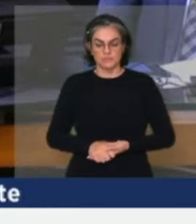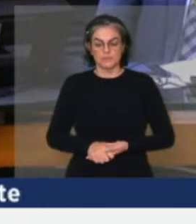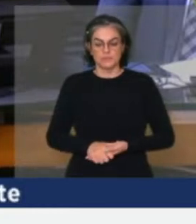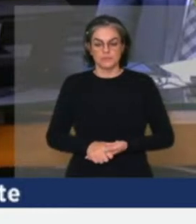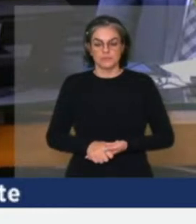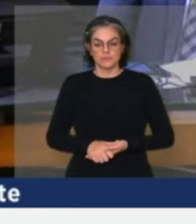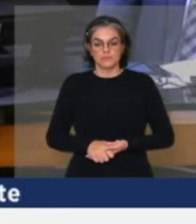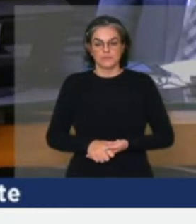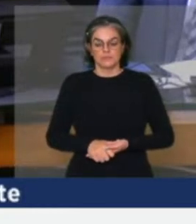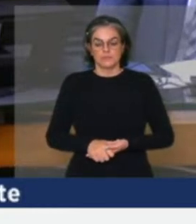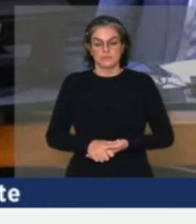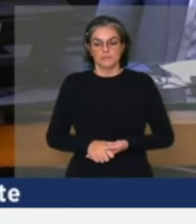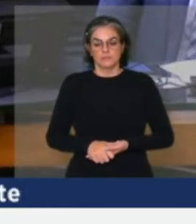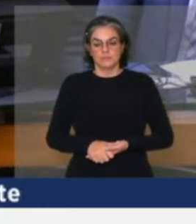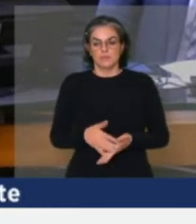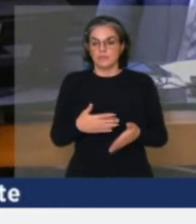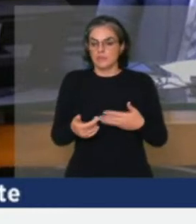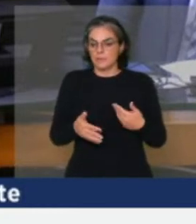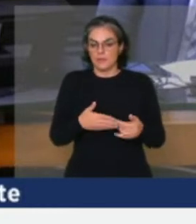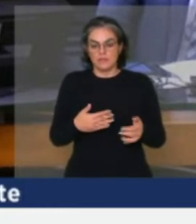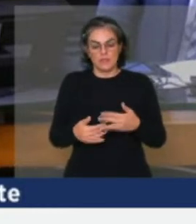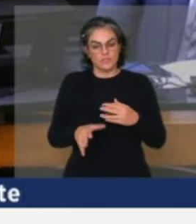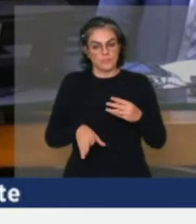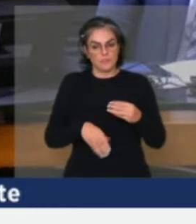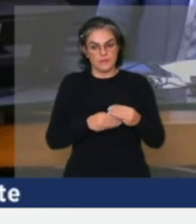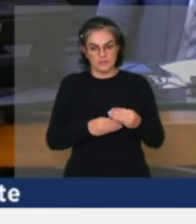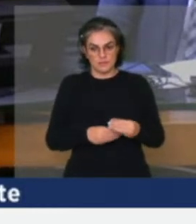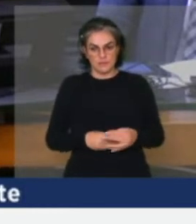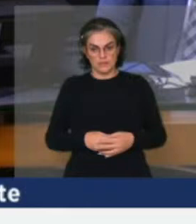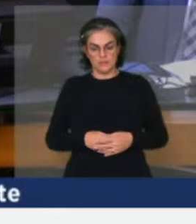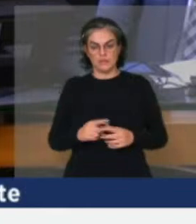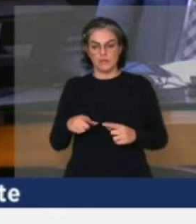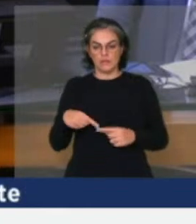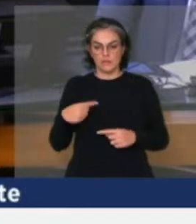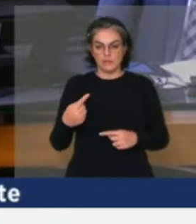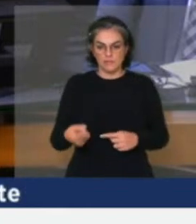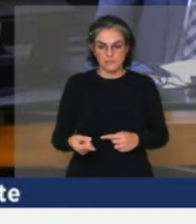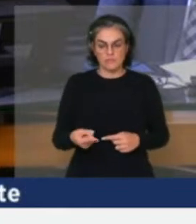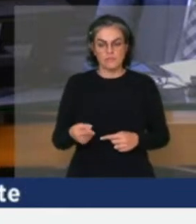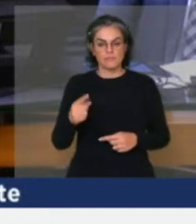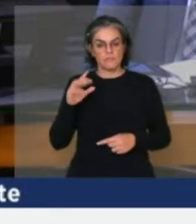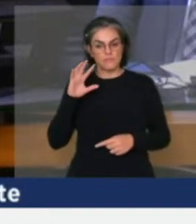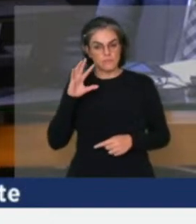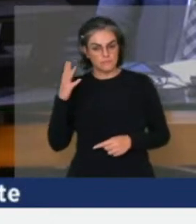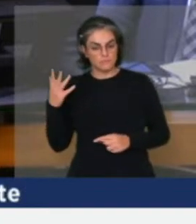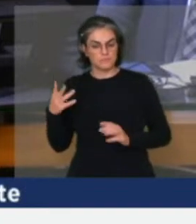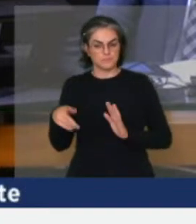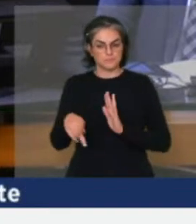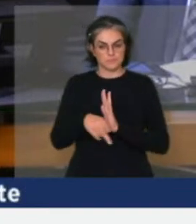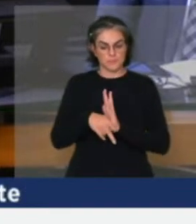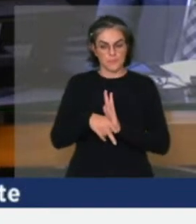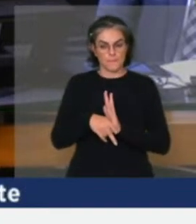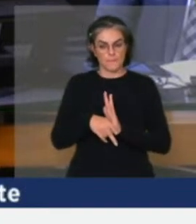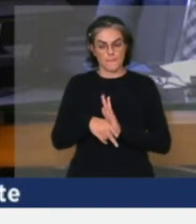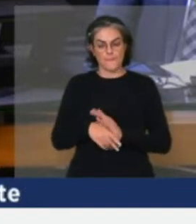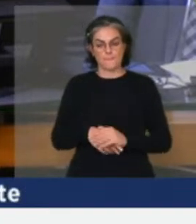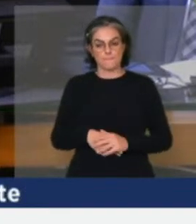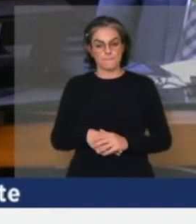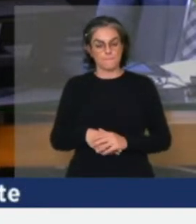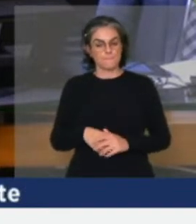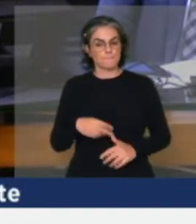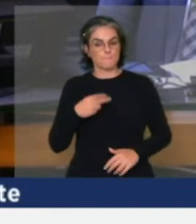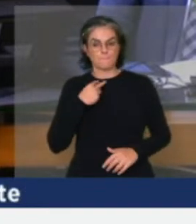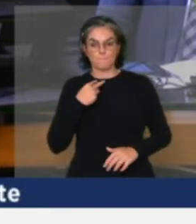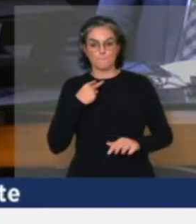esse respeito, consigne-se que nos julgamentos colegiados no âmbito do Poder Judiciário, a defesa não tem direito ao uso da palavra